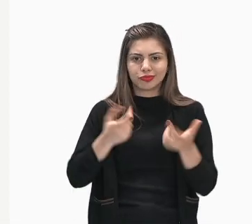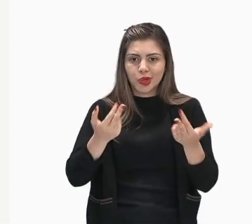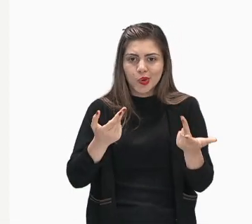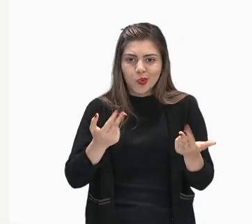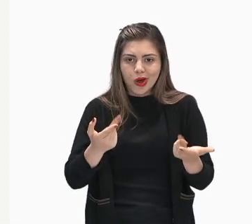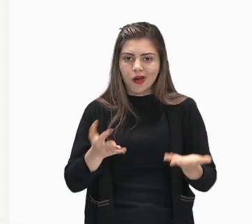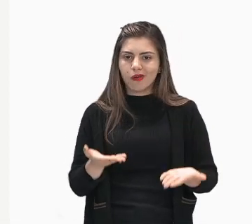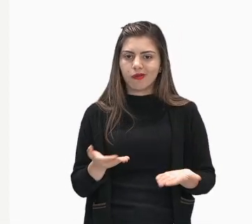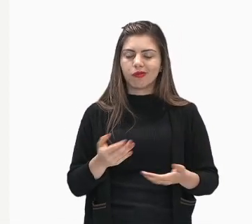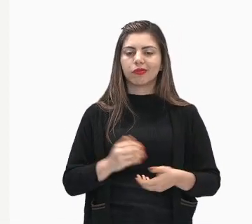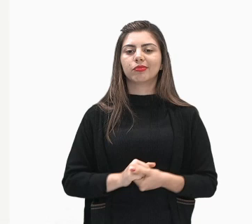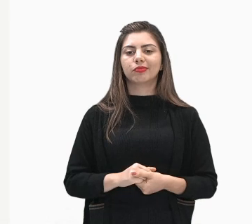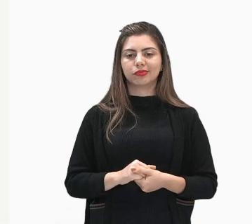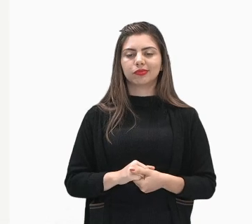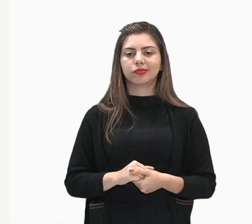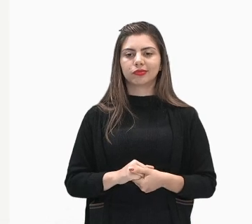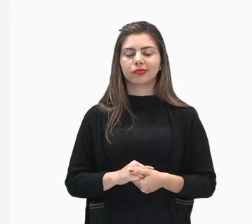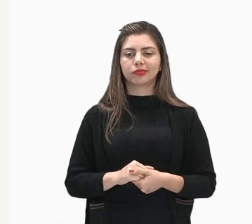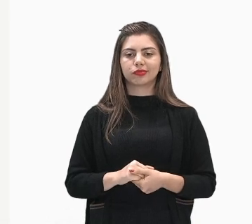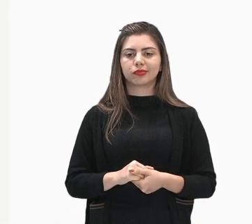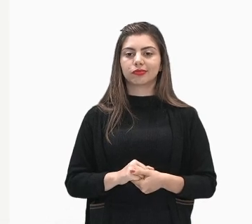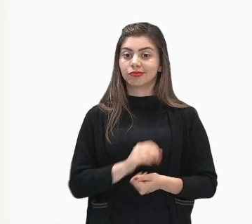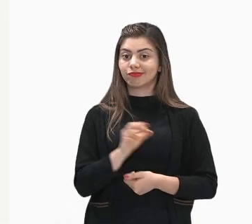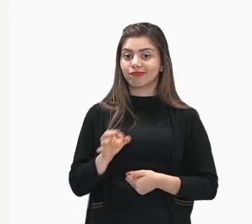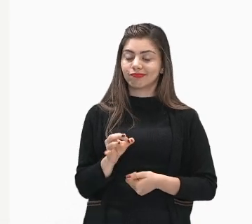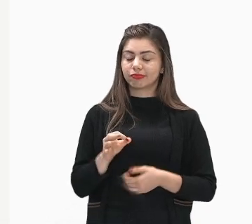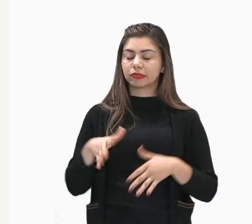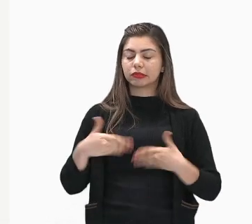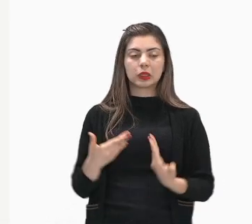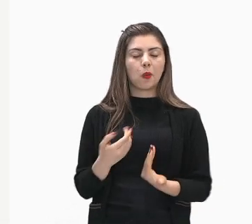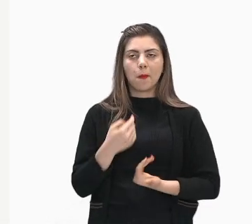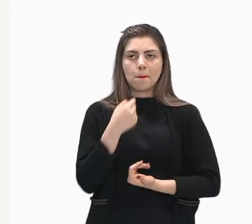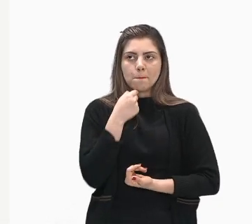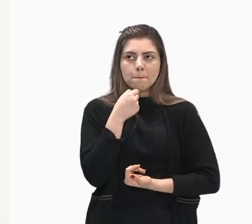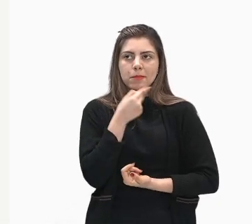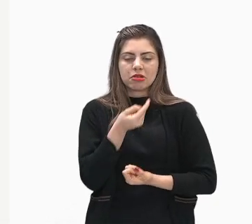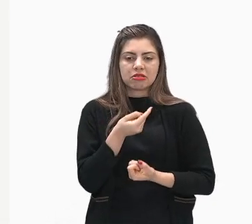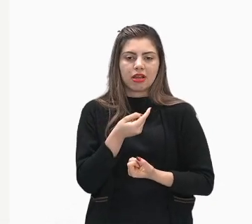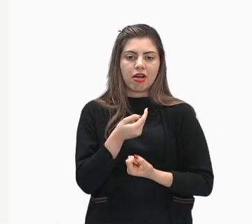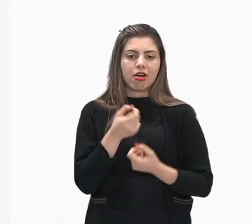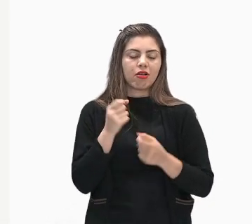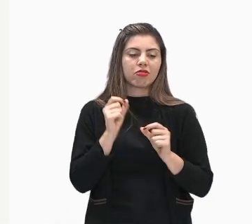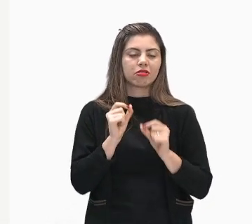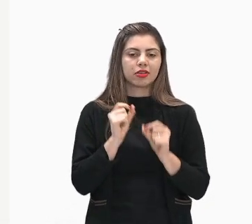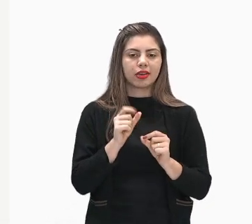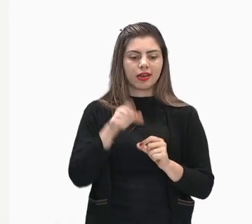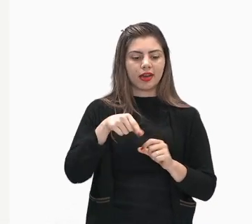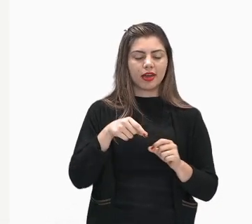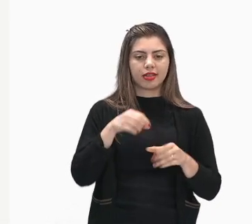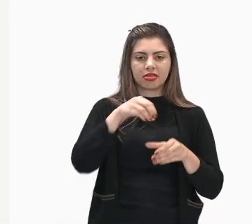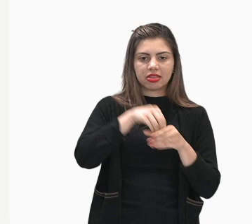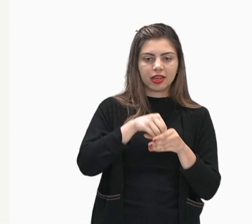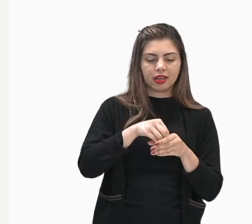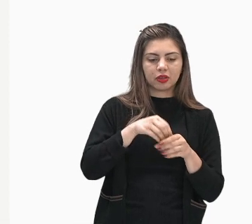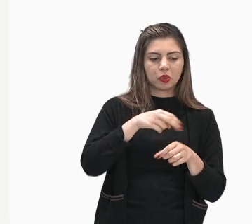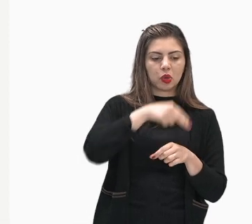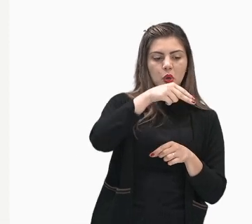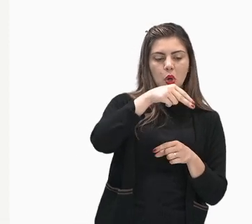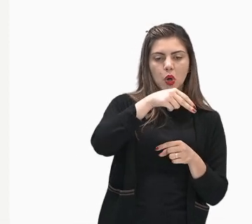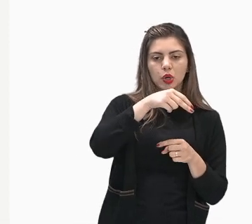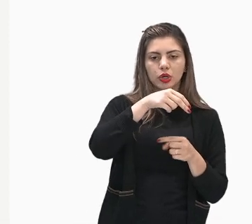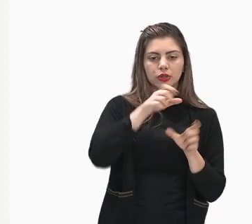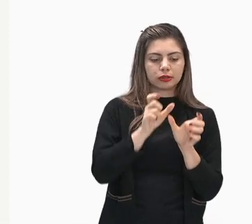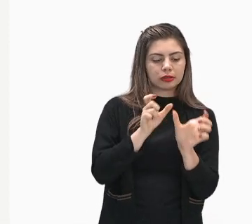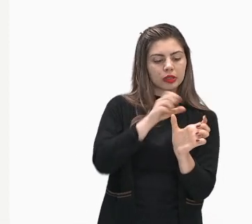dois polos, norte e sul. Tá certo? Então é impossível eu separar os polos de um ímã. É impossível se ter